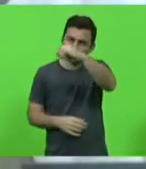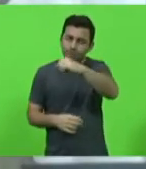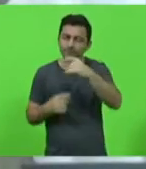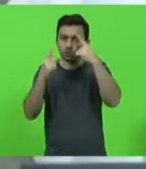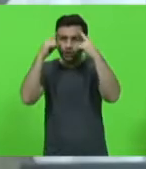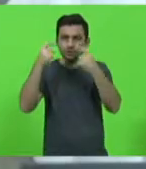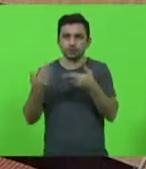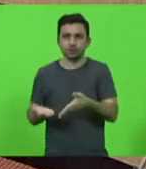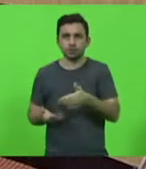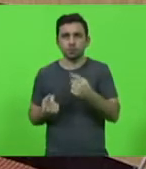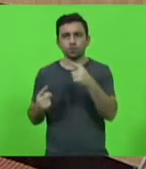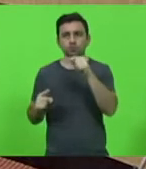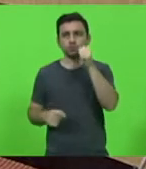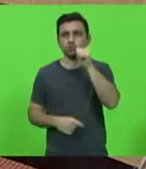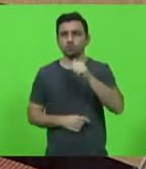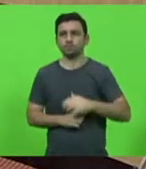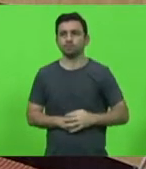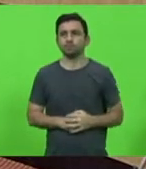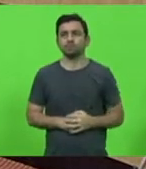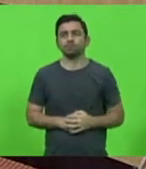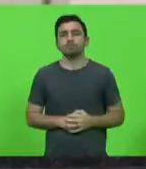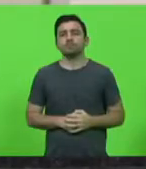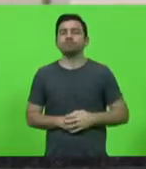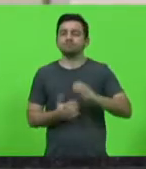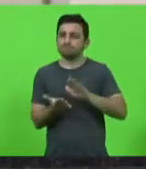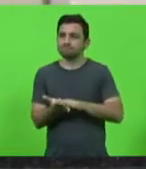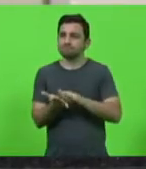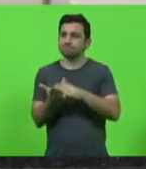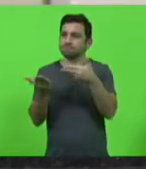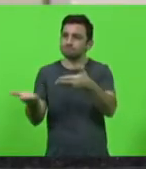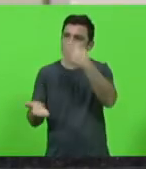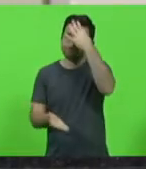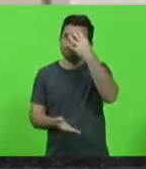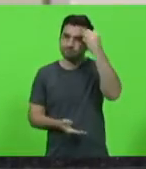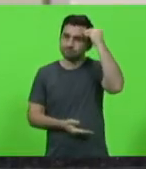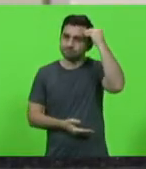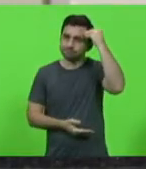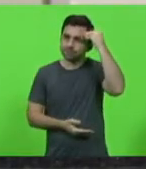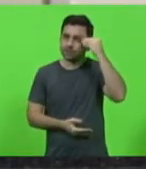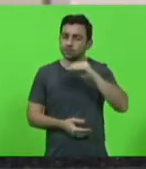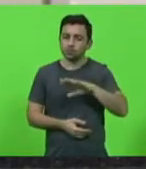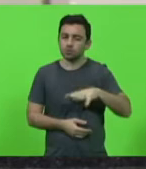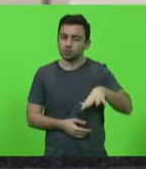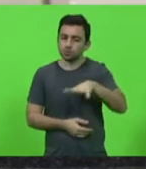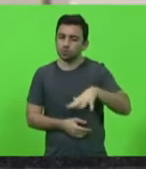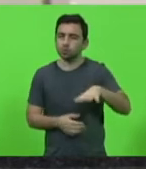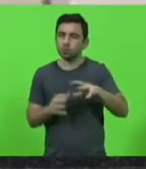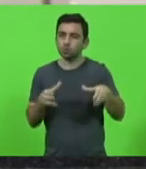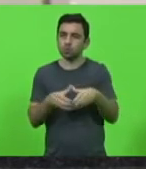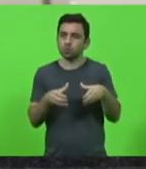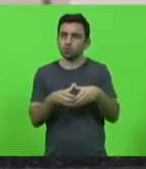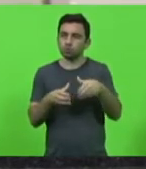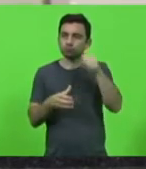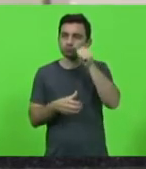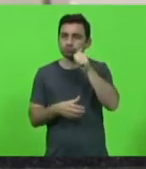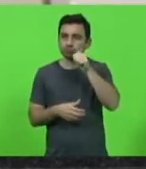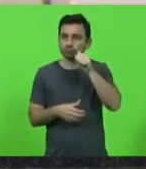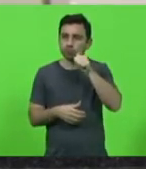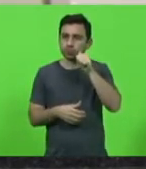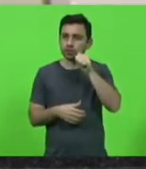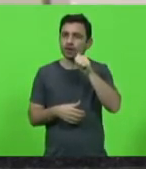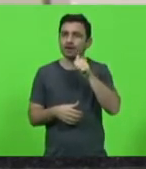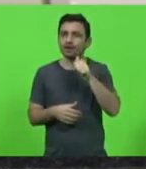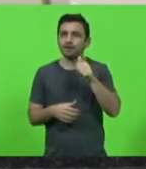obrigada. Parabéns, Luciane. Parabéns. Aí. A bancada feminista vai fazer o destaque aí nesse